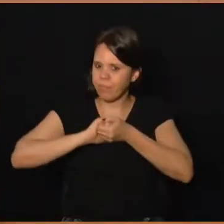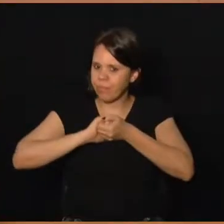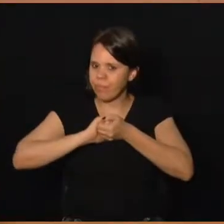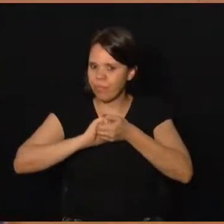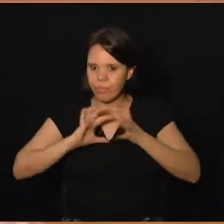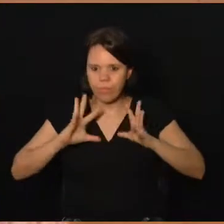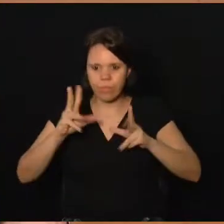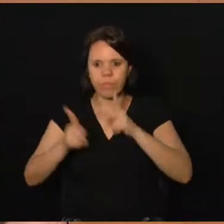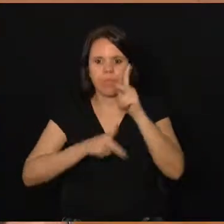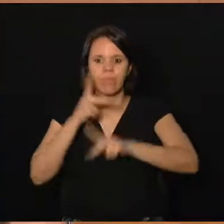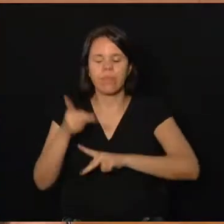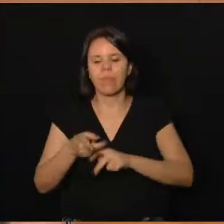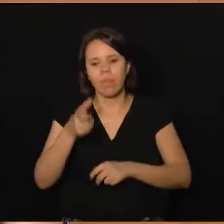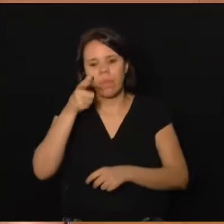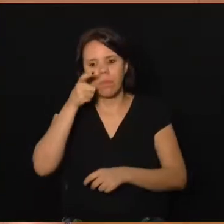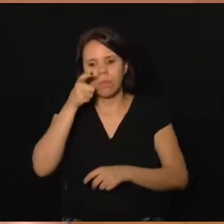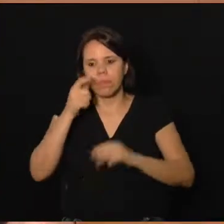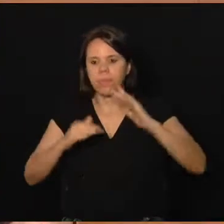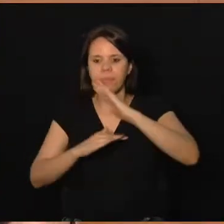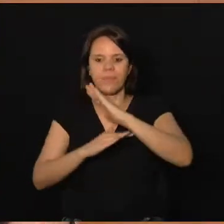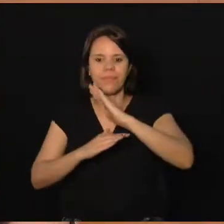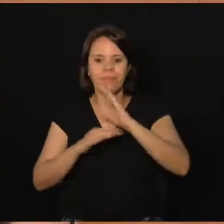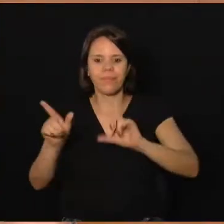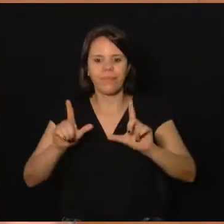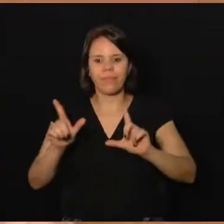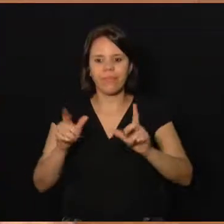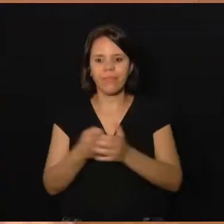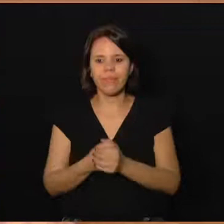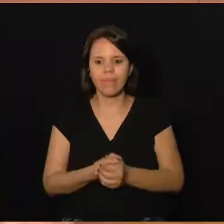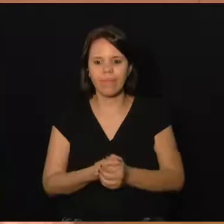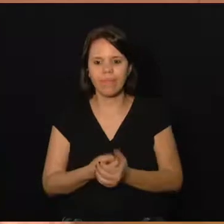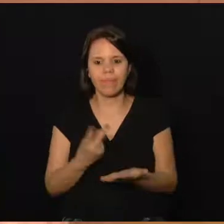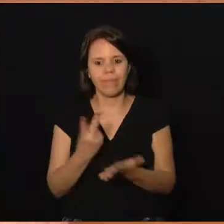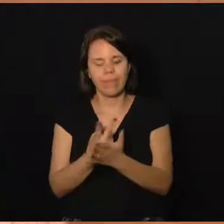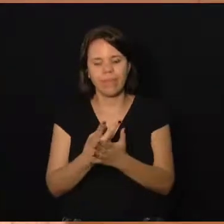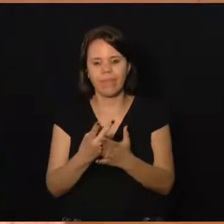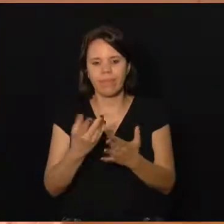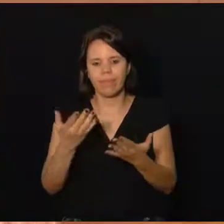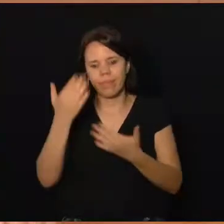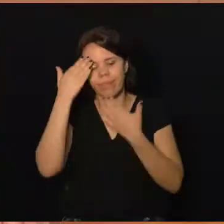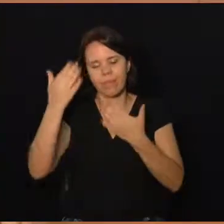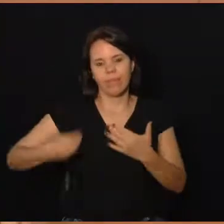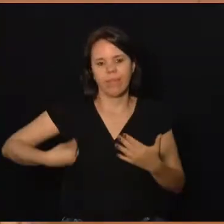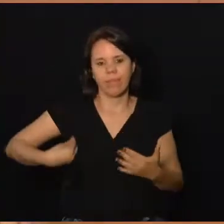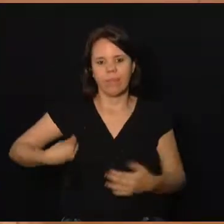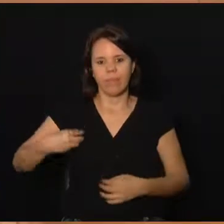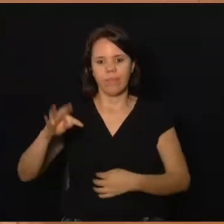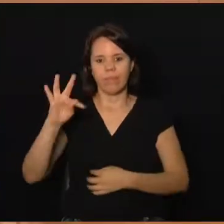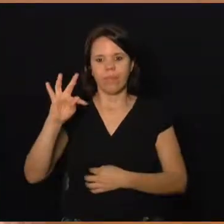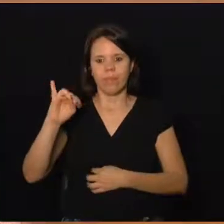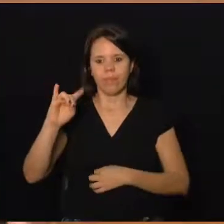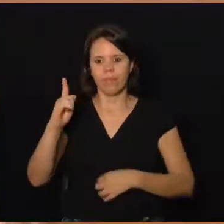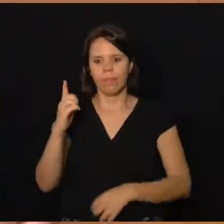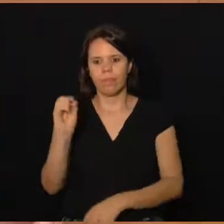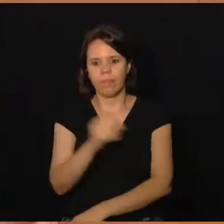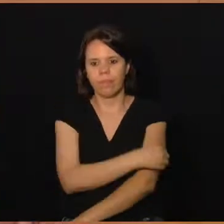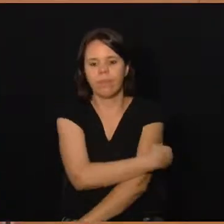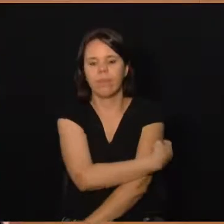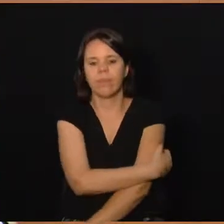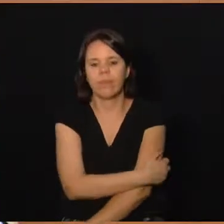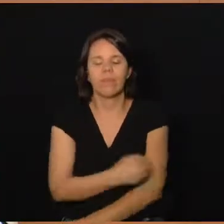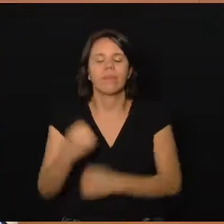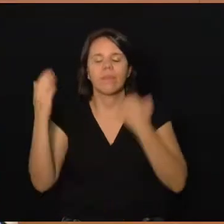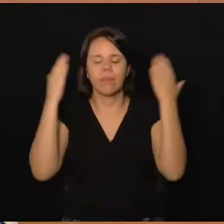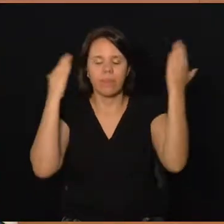aqueles que nos assistem pela TV Câmara. No mesmo sentido, agradecer a presença do Tiago Norberto Cardoso, que é